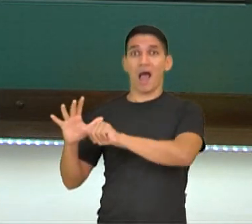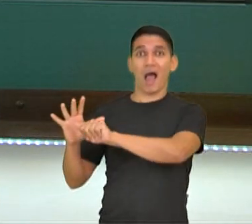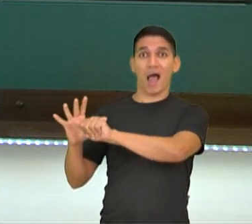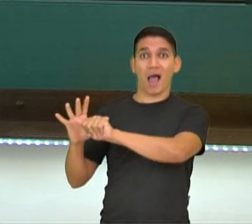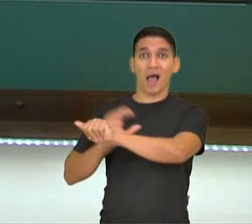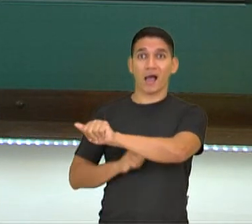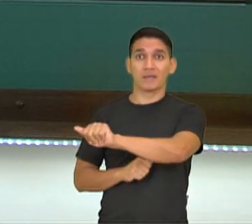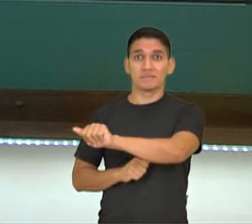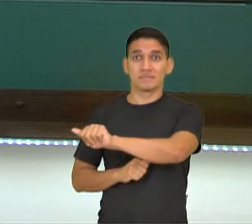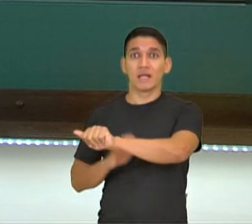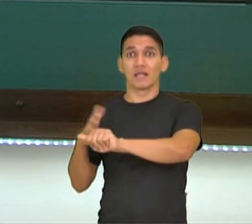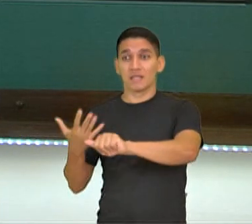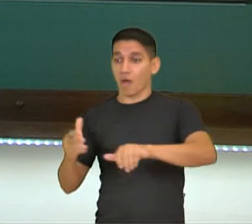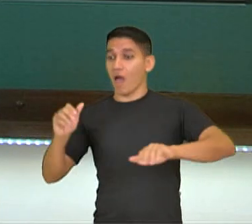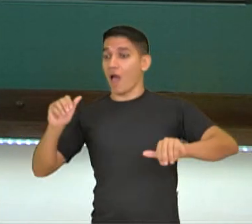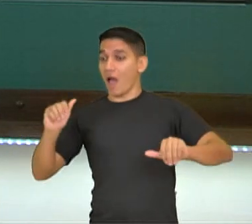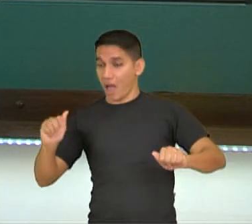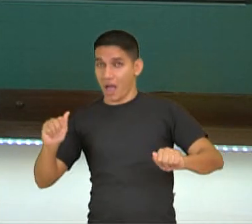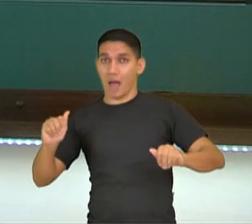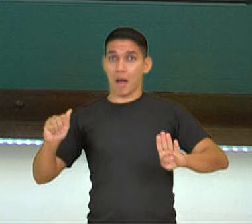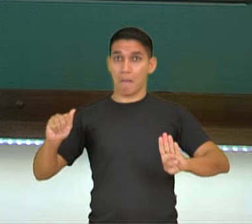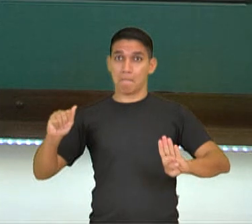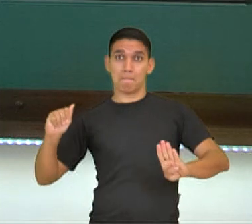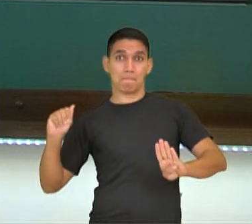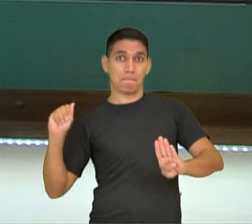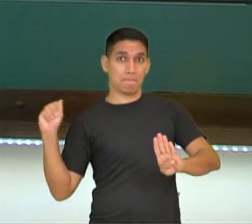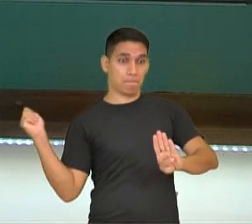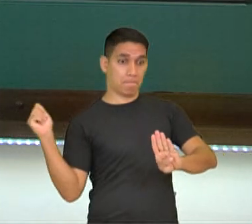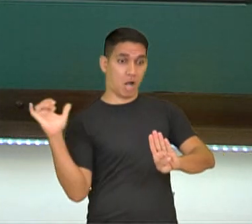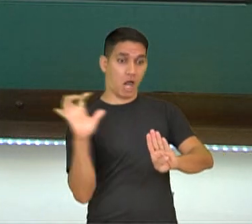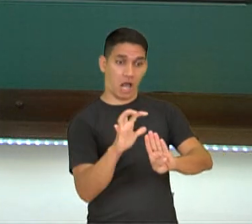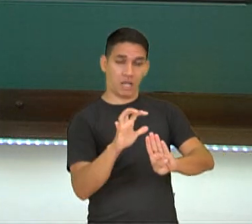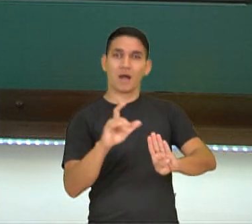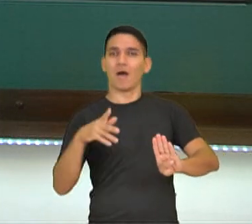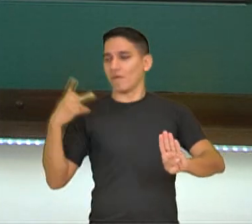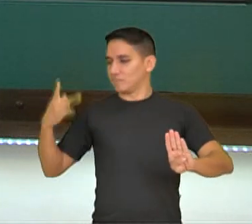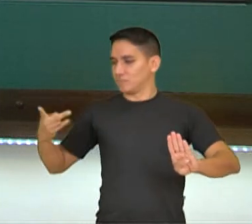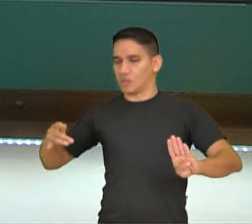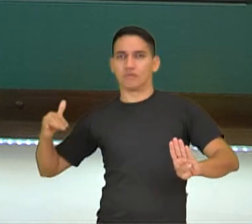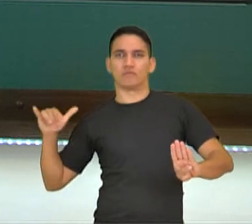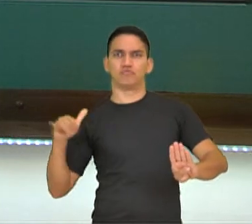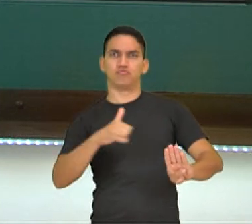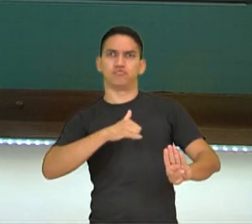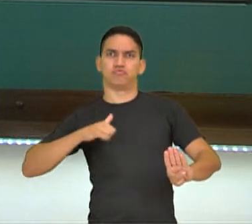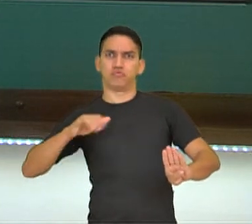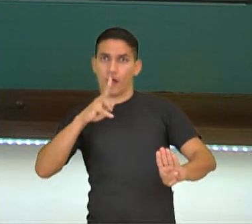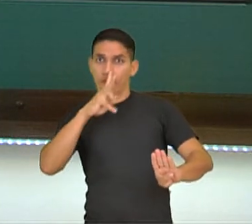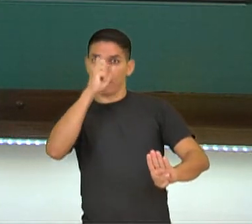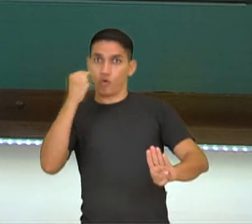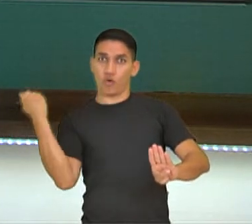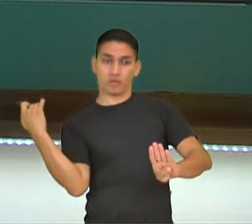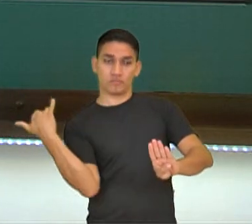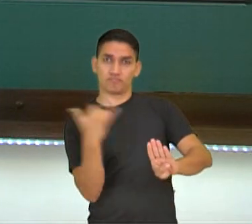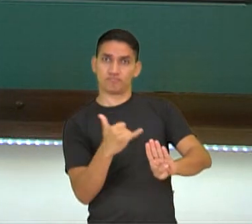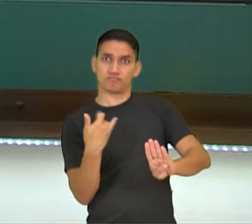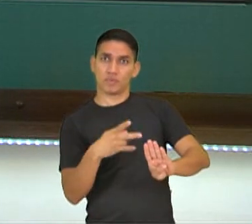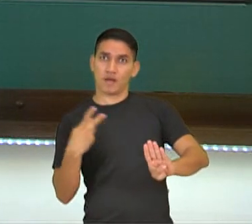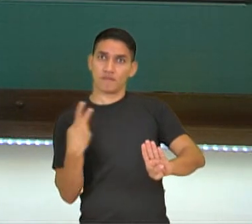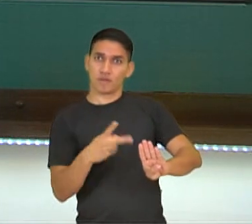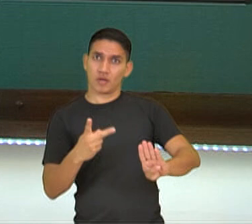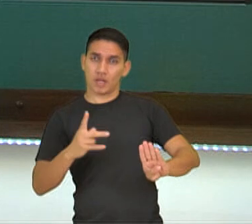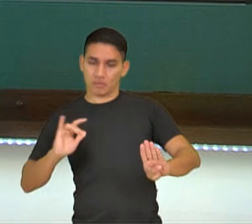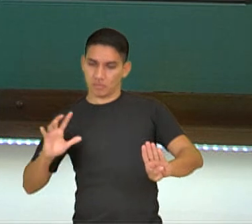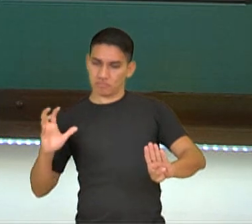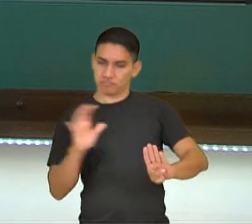essa força é de A para B. Essa força provém do campo externo A. Então essa força é A que provoca em